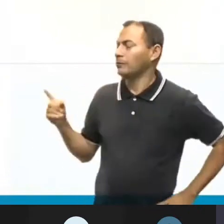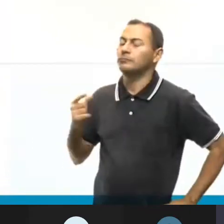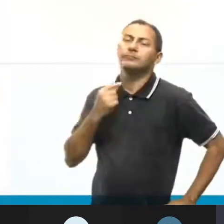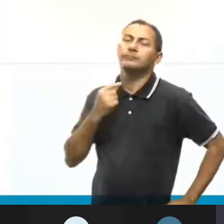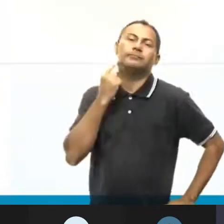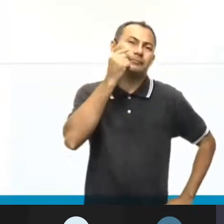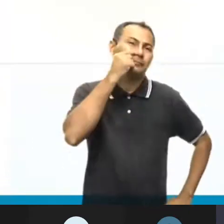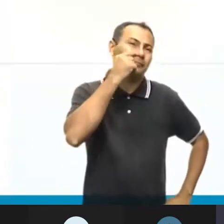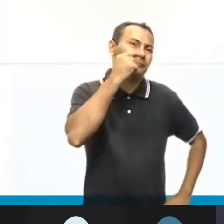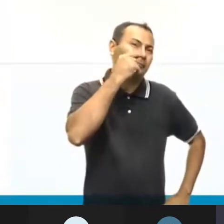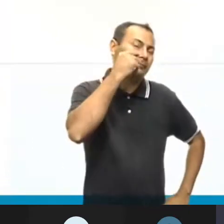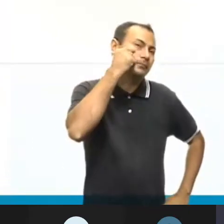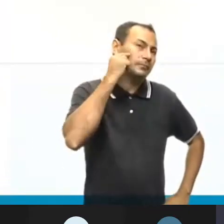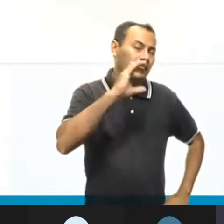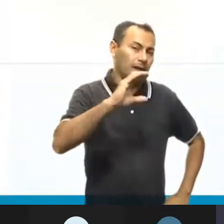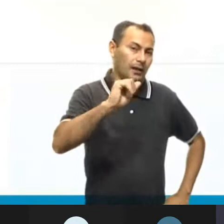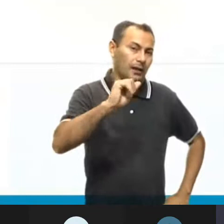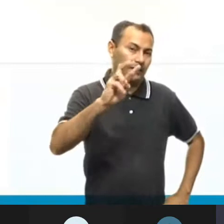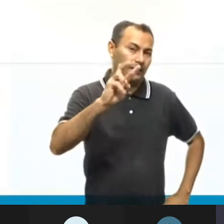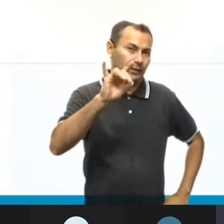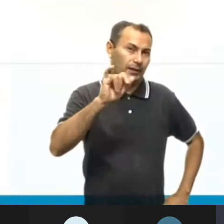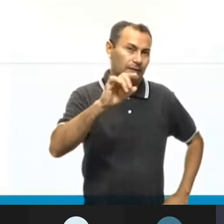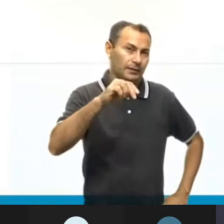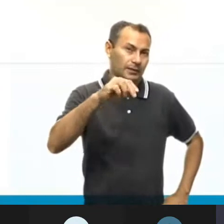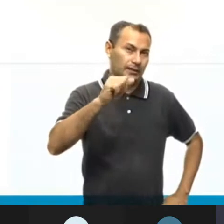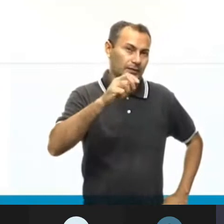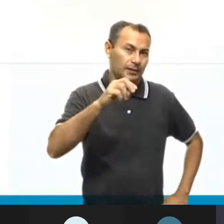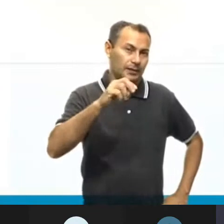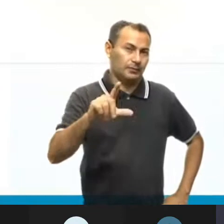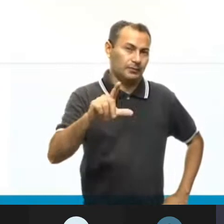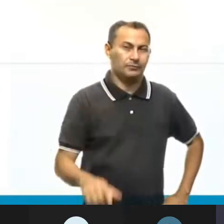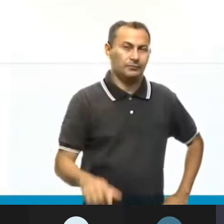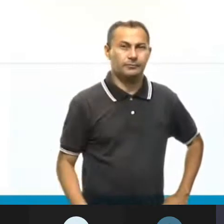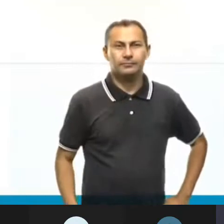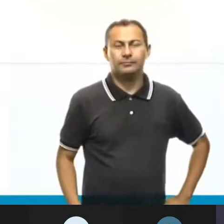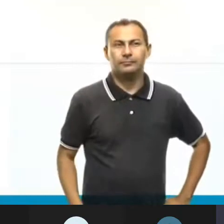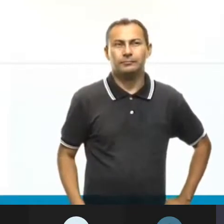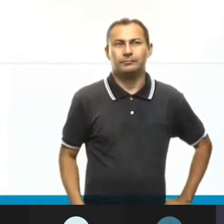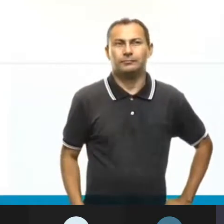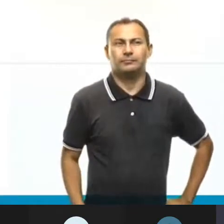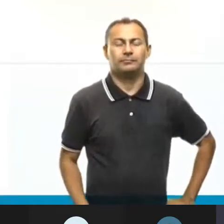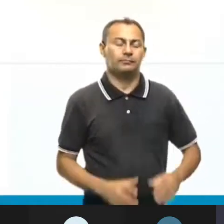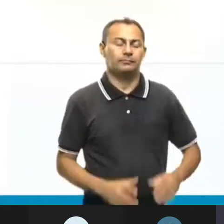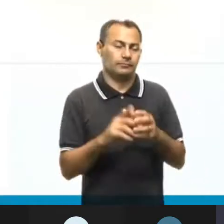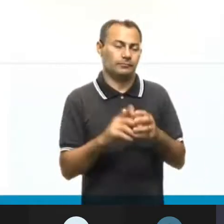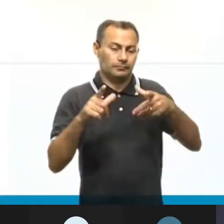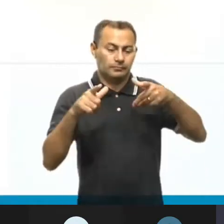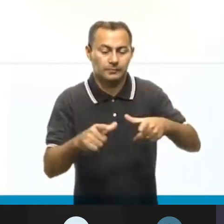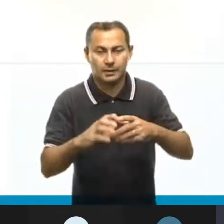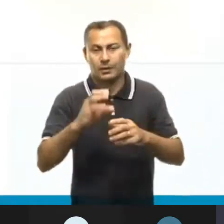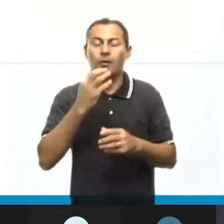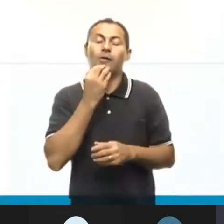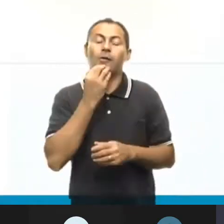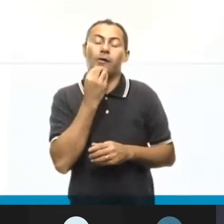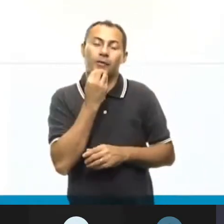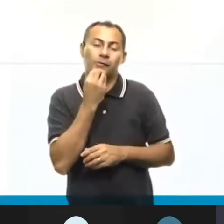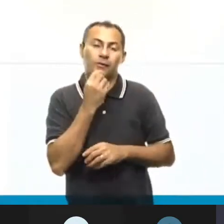vamos observar que nós temos, né, aqui umas projeções ósseas